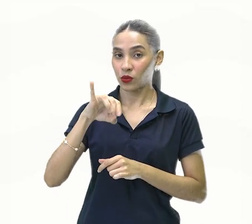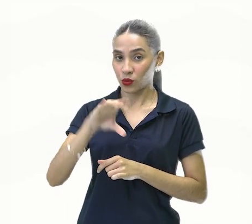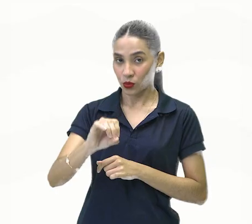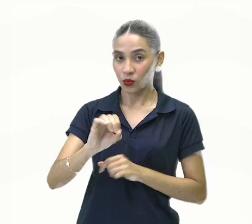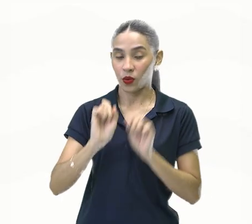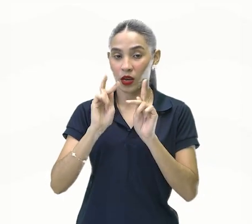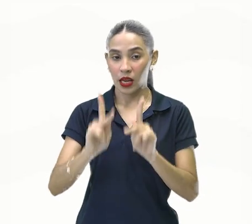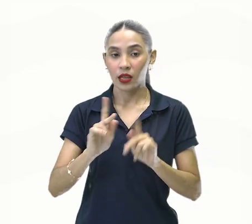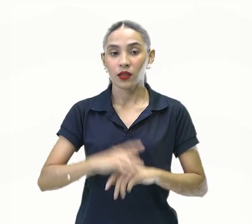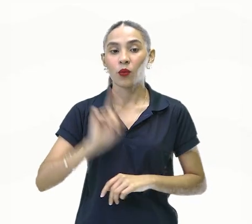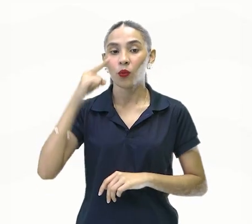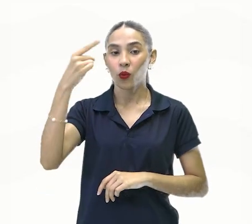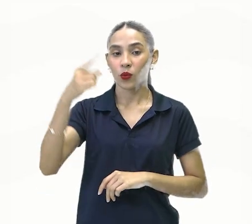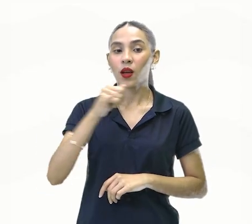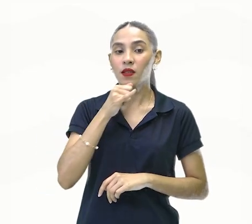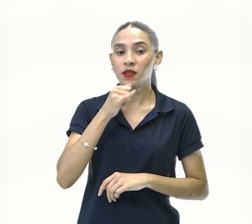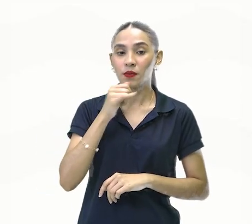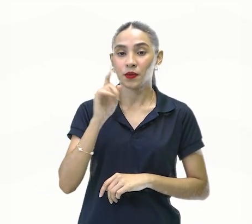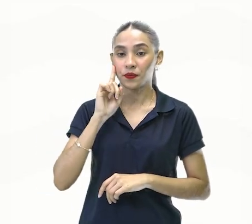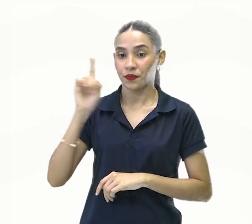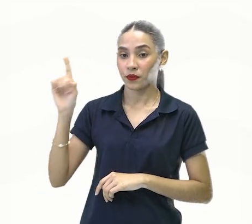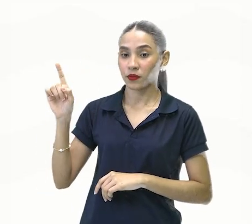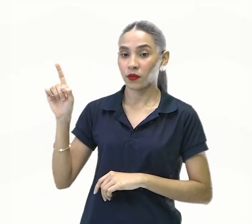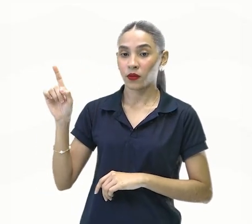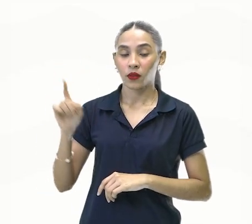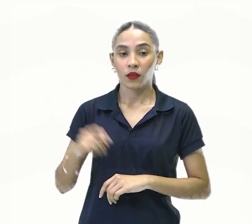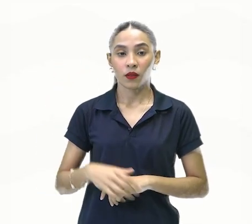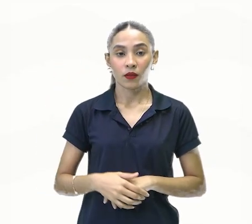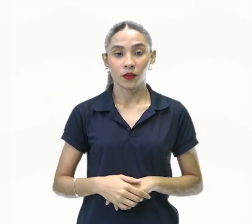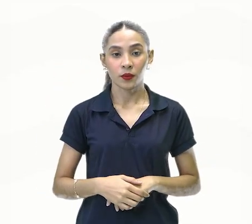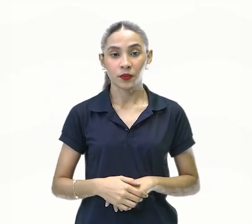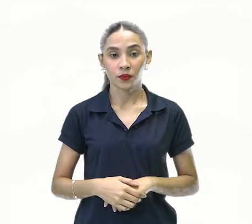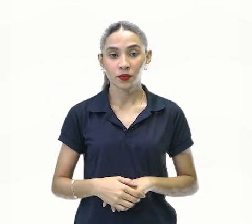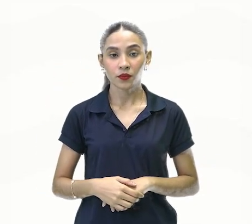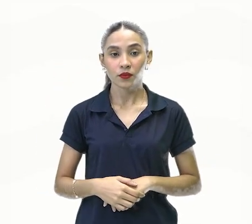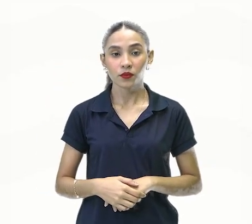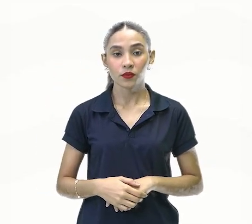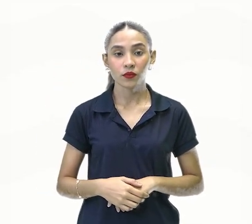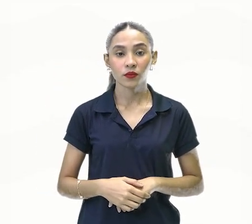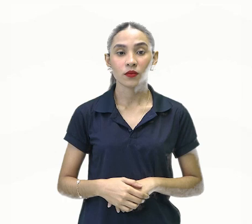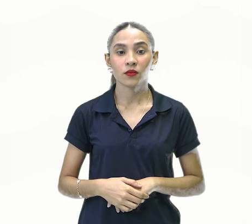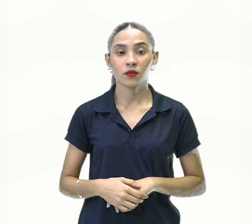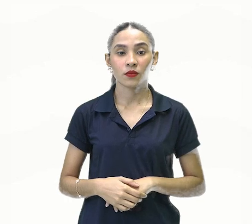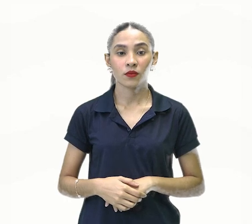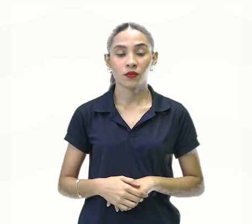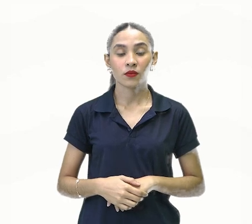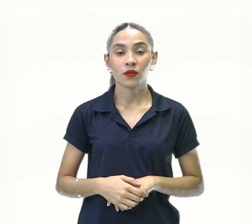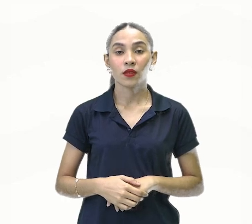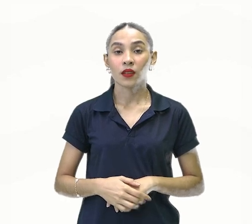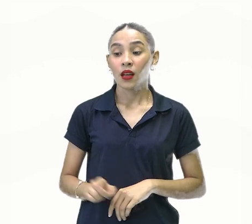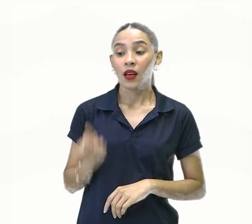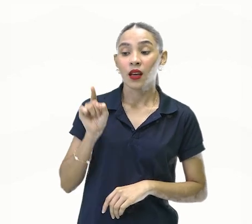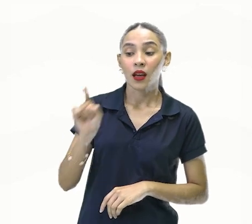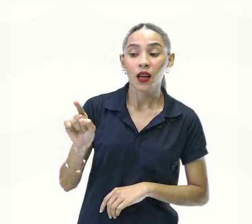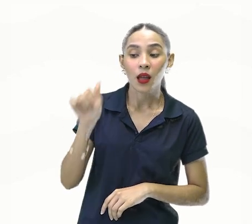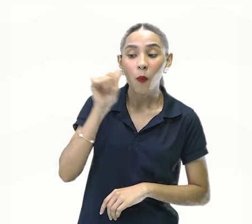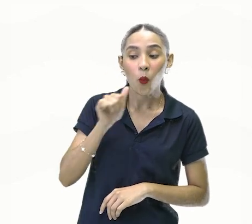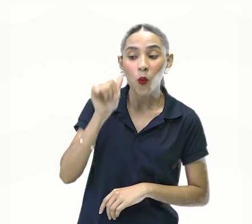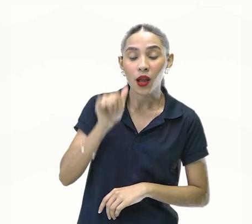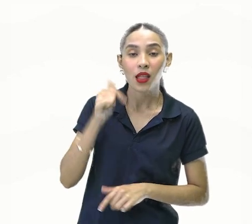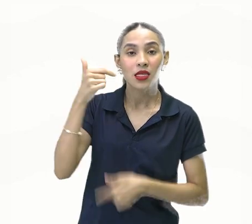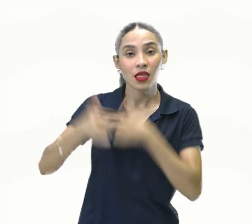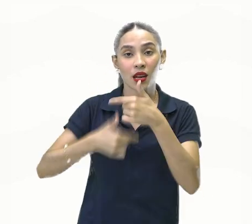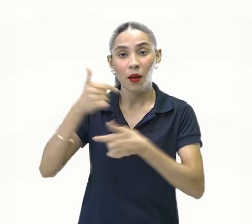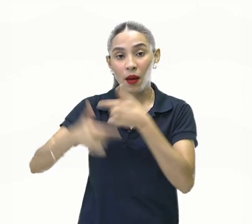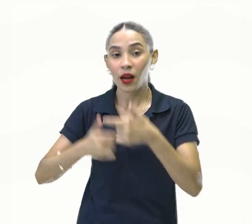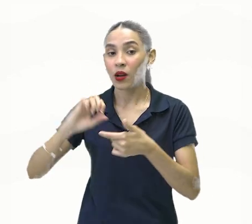She has been working at that company since 2018. Ela trabalha, ou tem